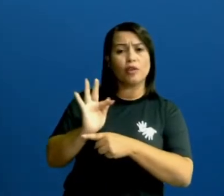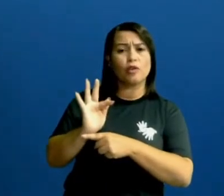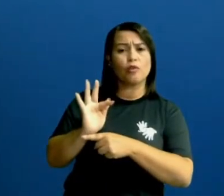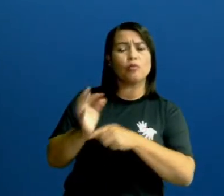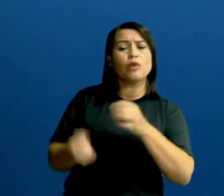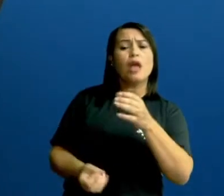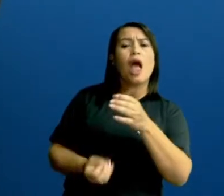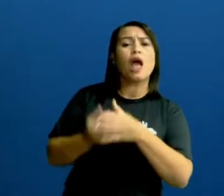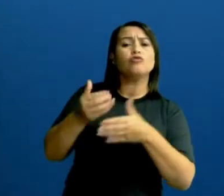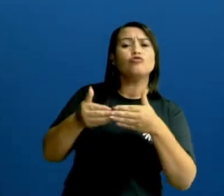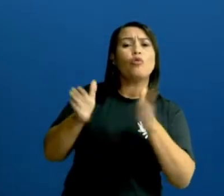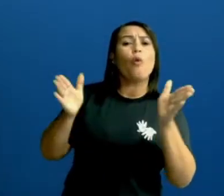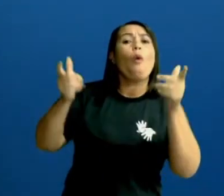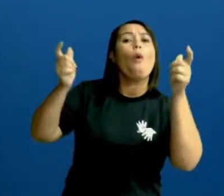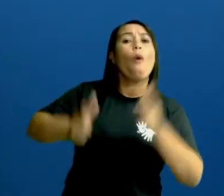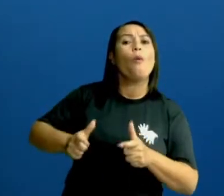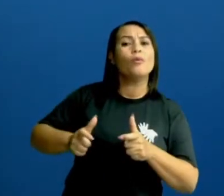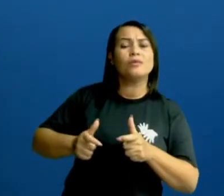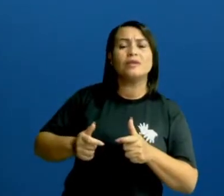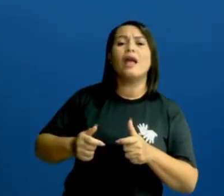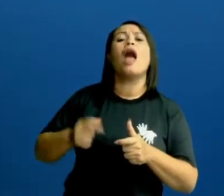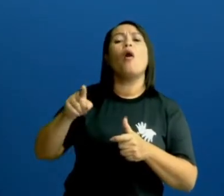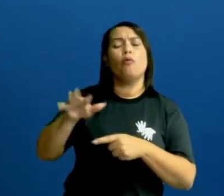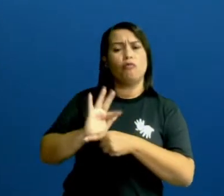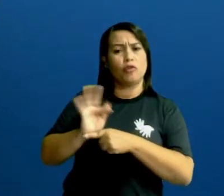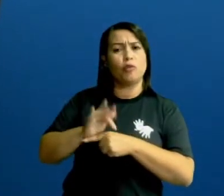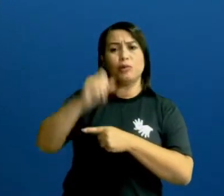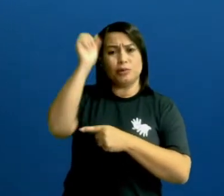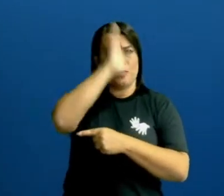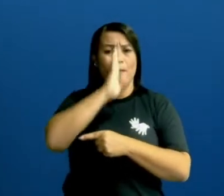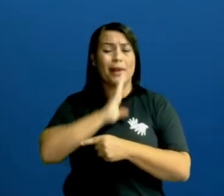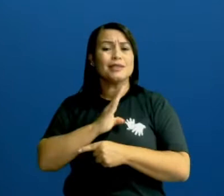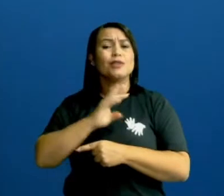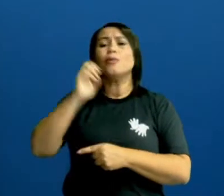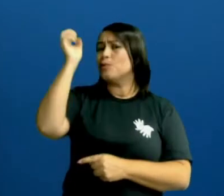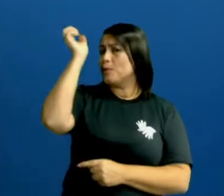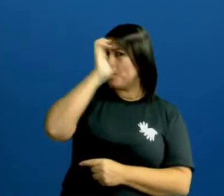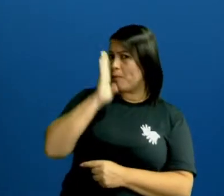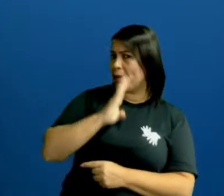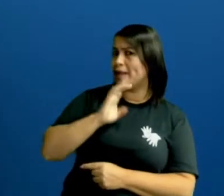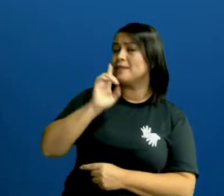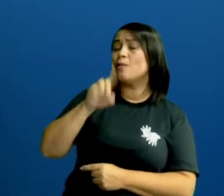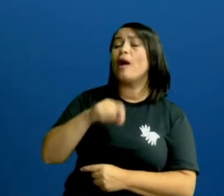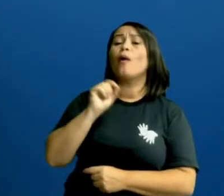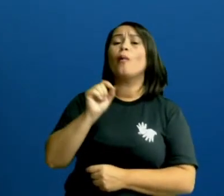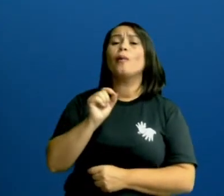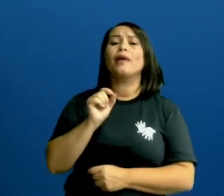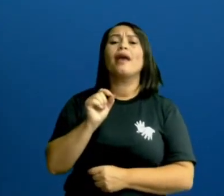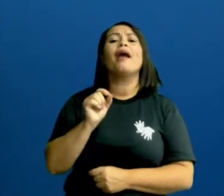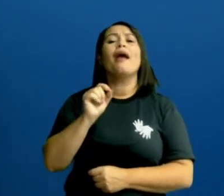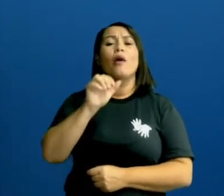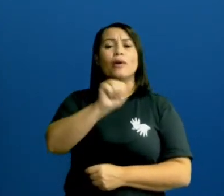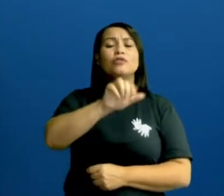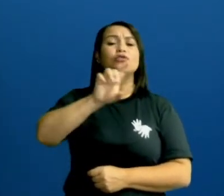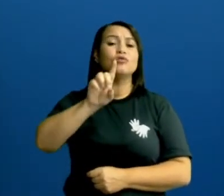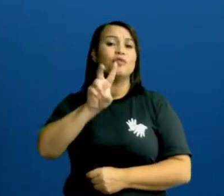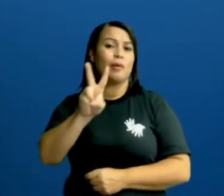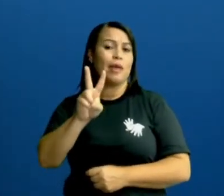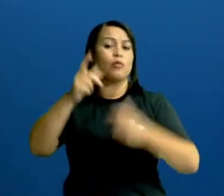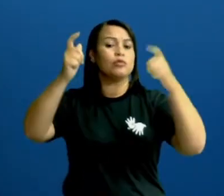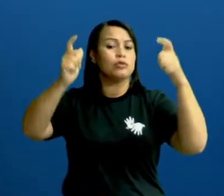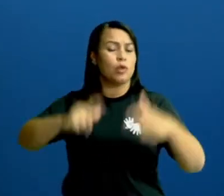Onde foi que esse filme estreou? Ele estreou no Brasil. No Brasil é um adjunto adverbial de